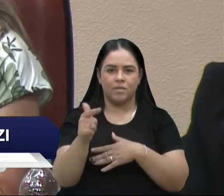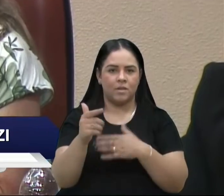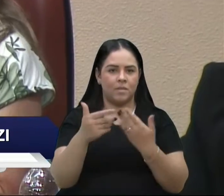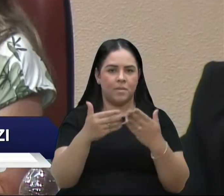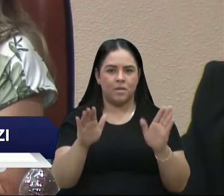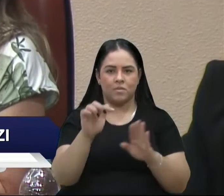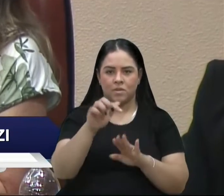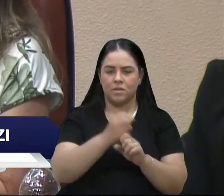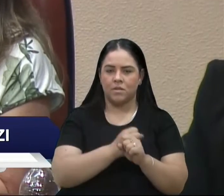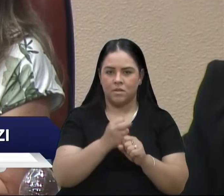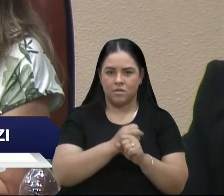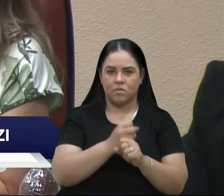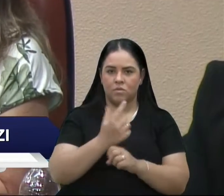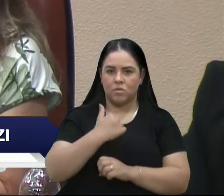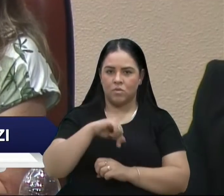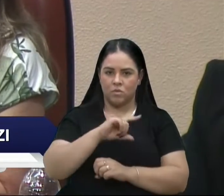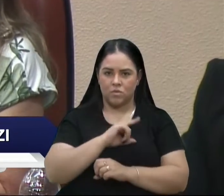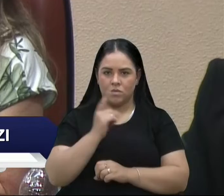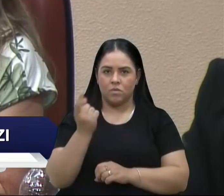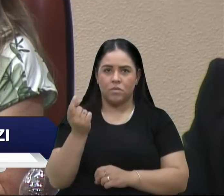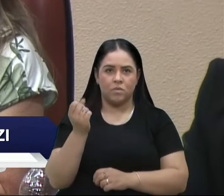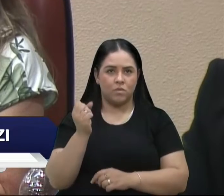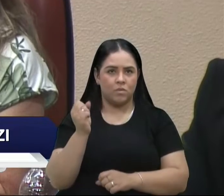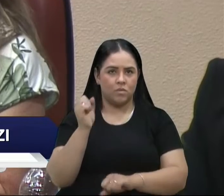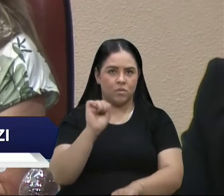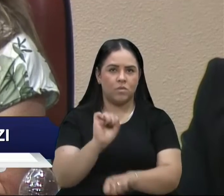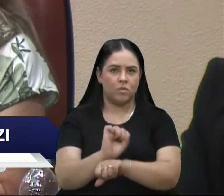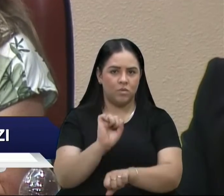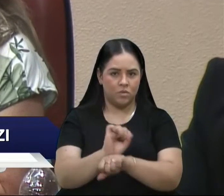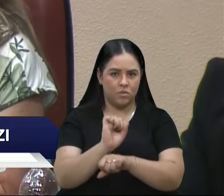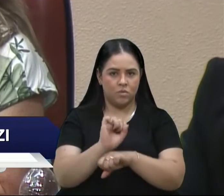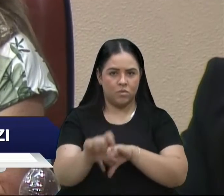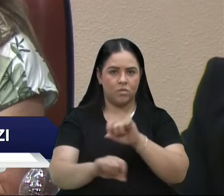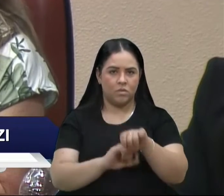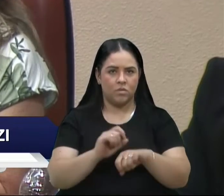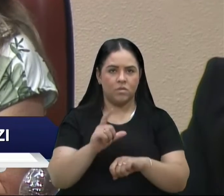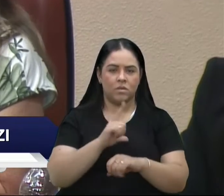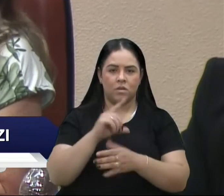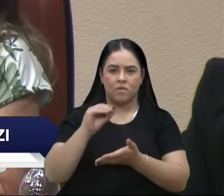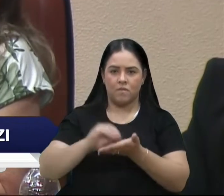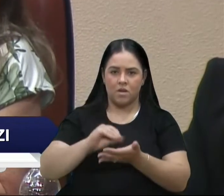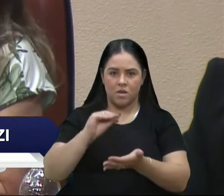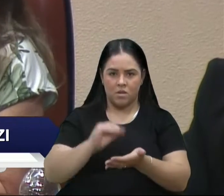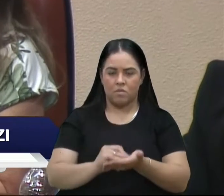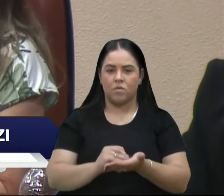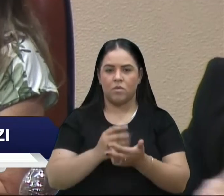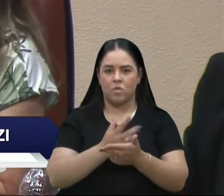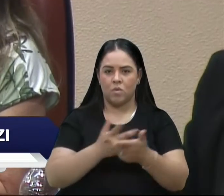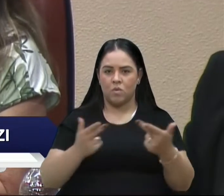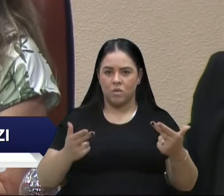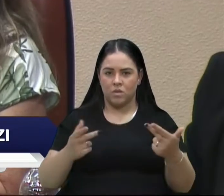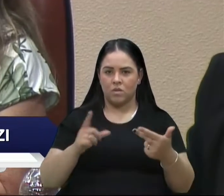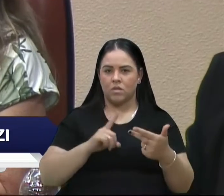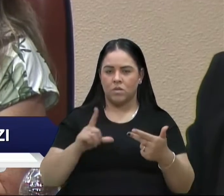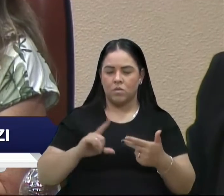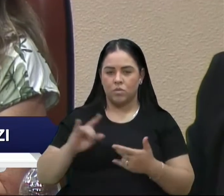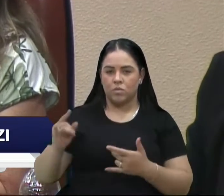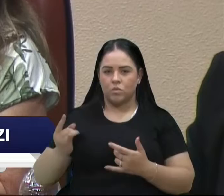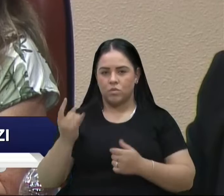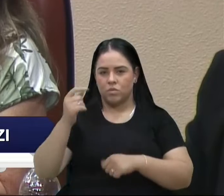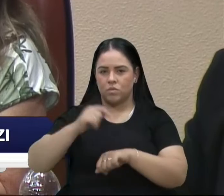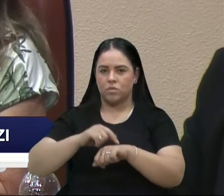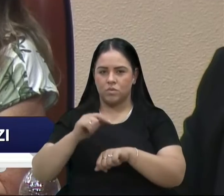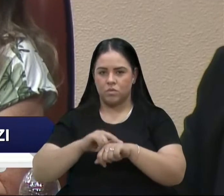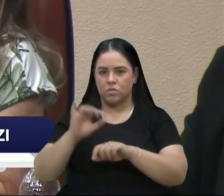ano. Ainda estamos no aguardo dos materiais que faltam. A área física está em fase final